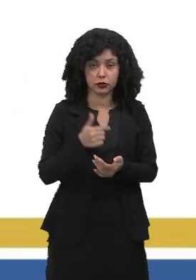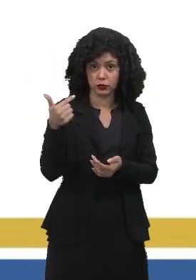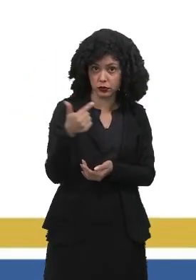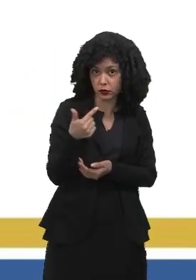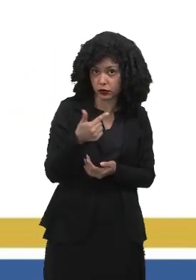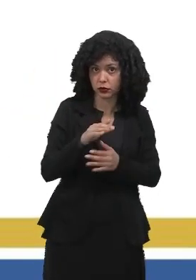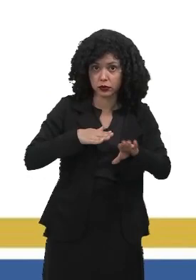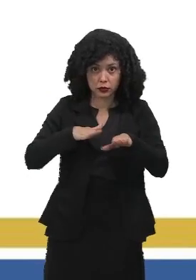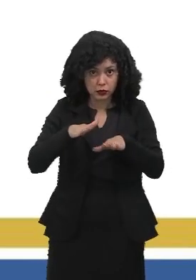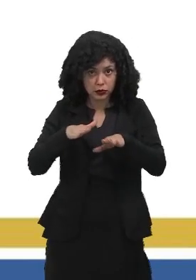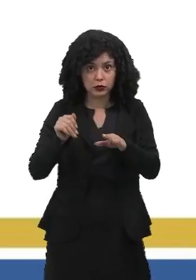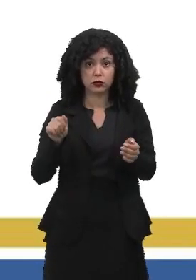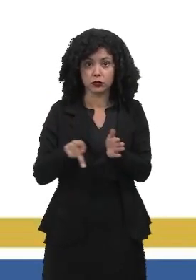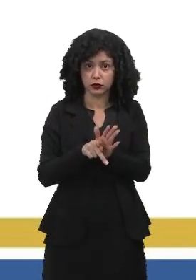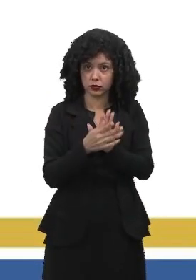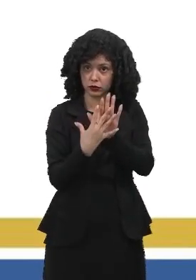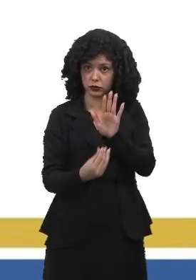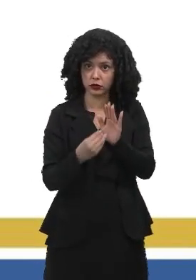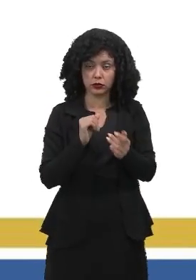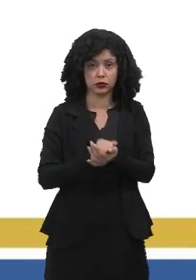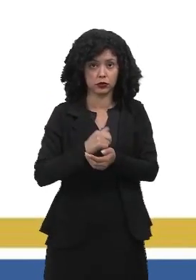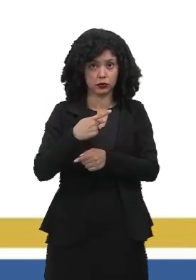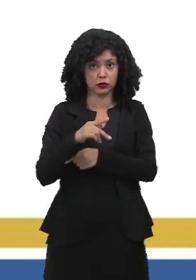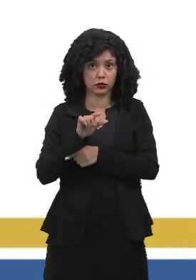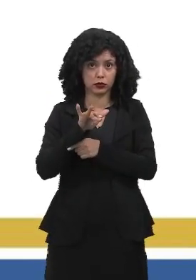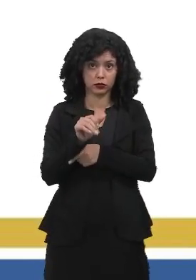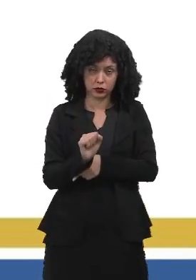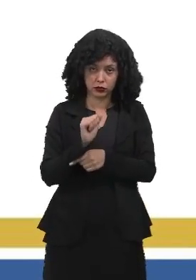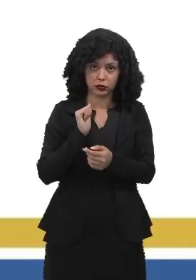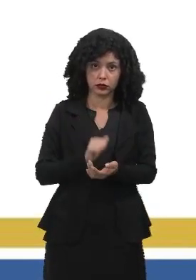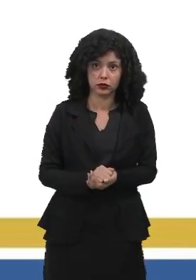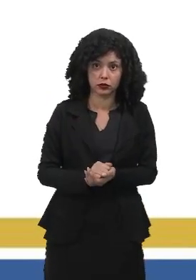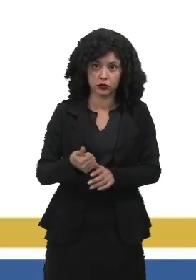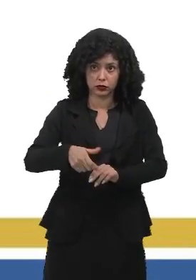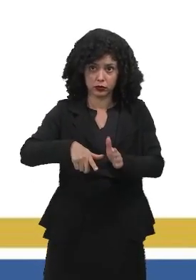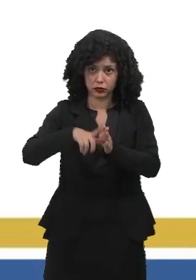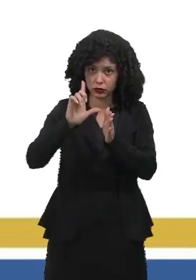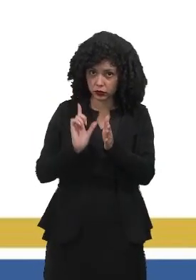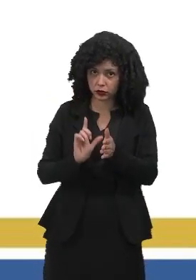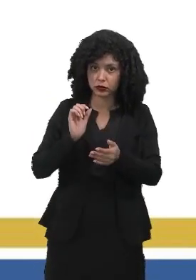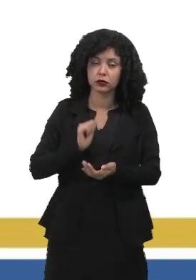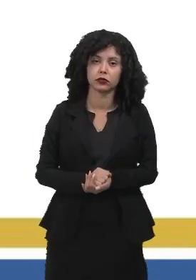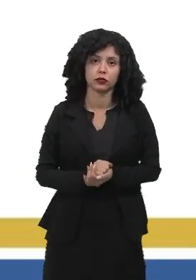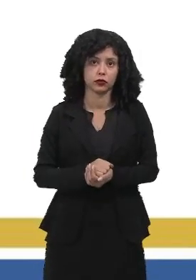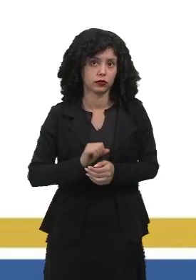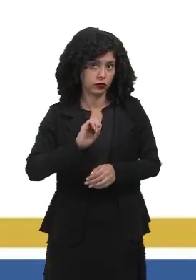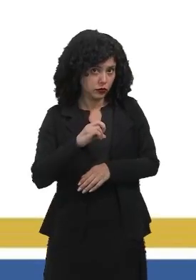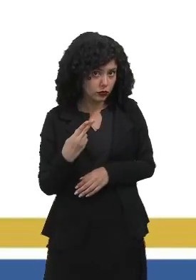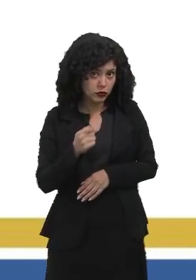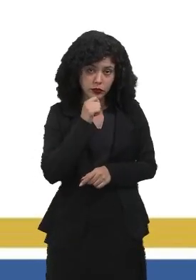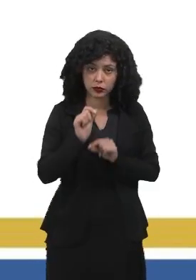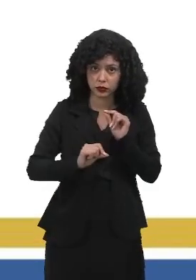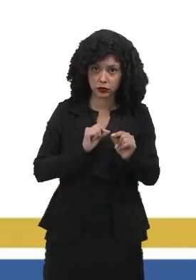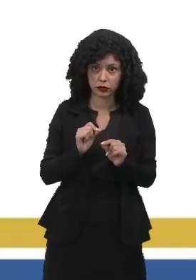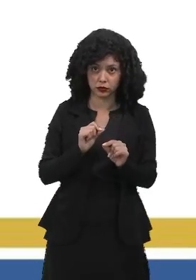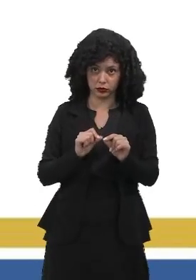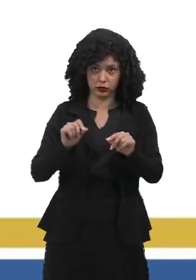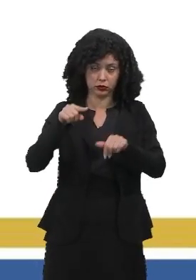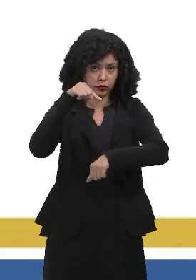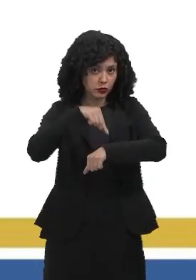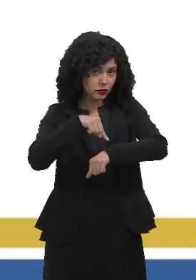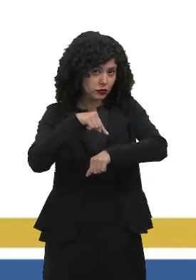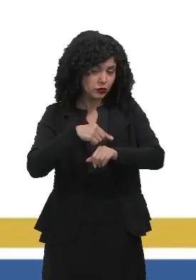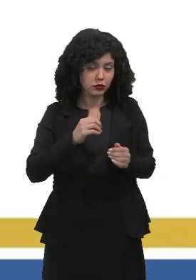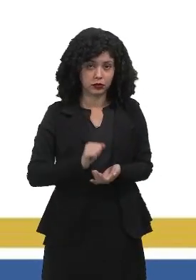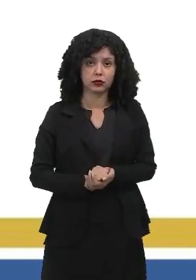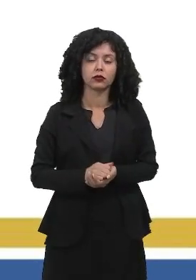segunda vibração deve-se à reflexão do pulso na interface anterior. Ou seja, o tempo entre a emissão